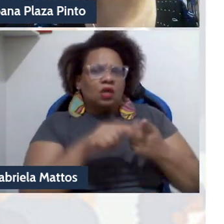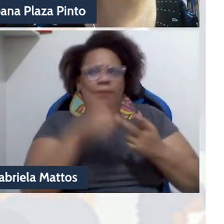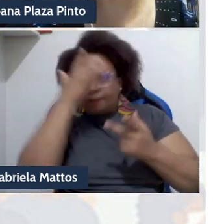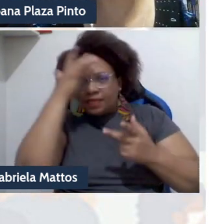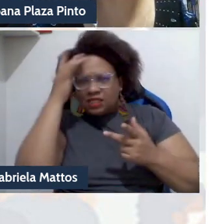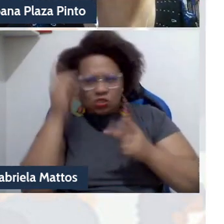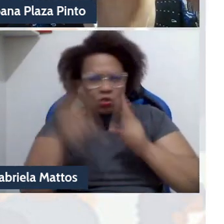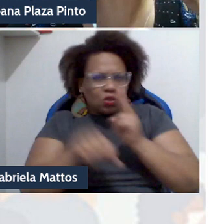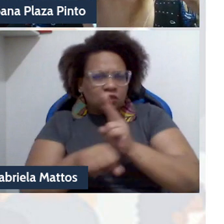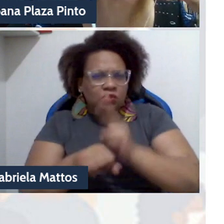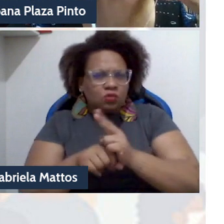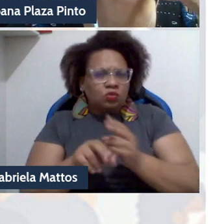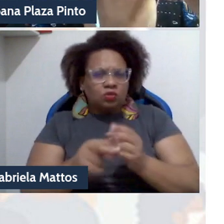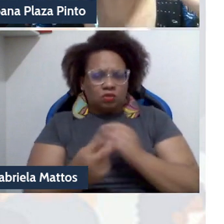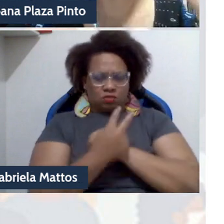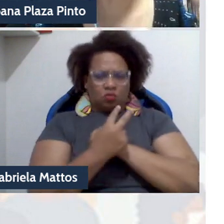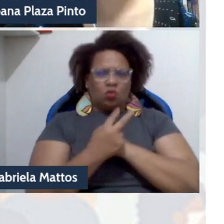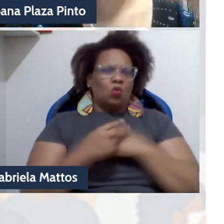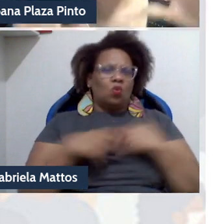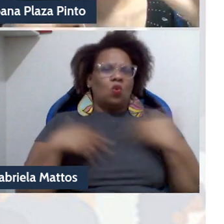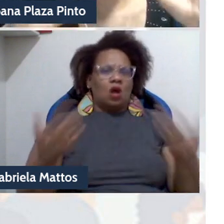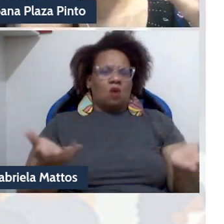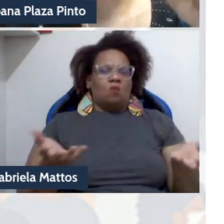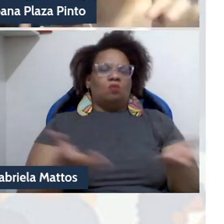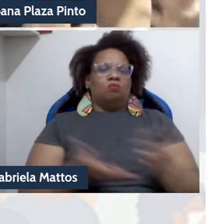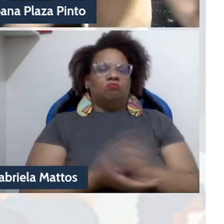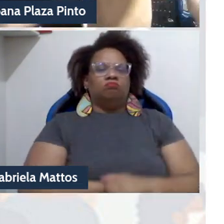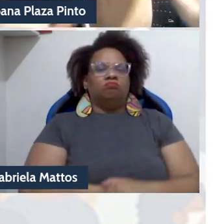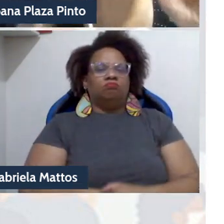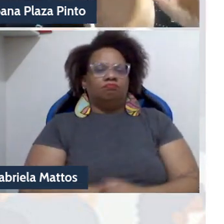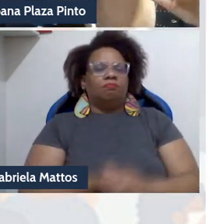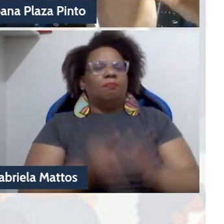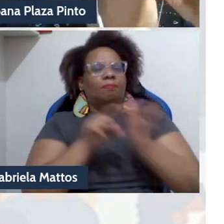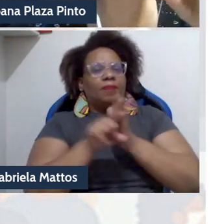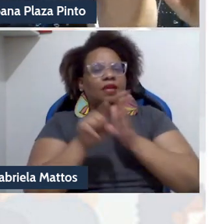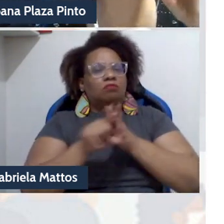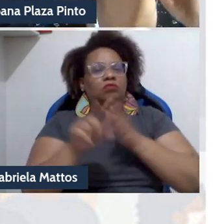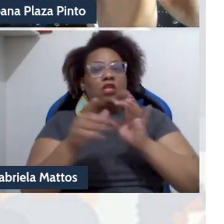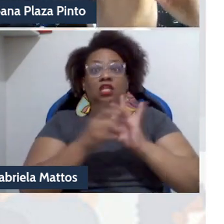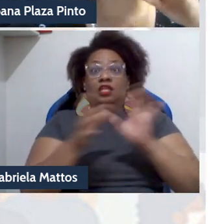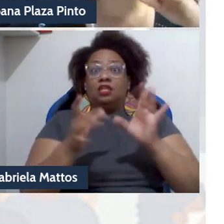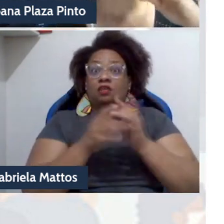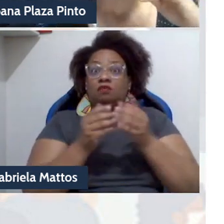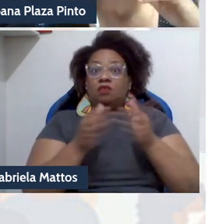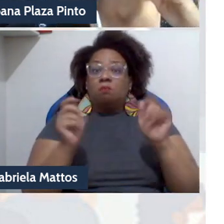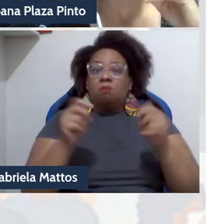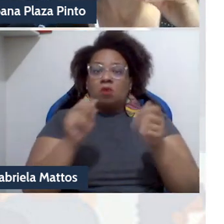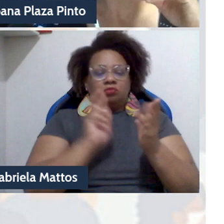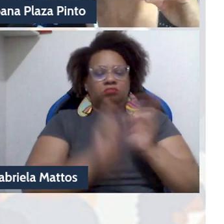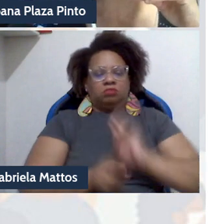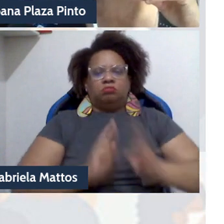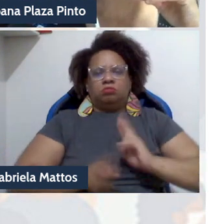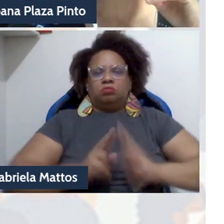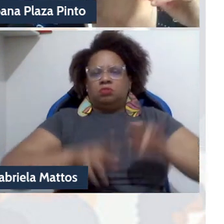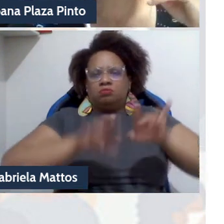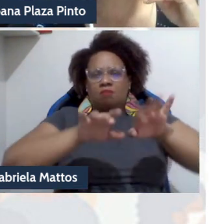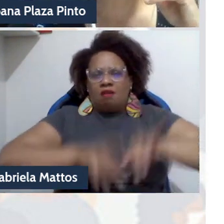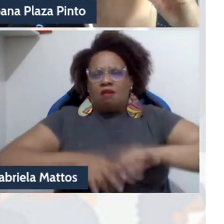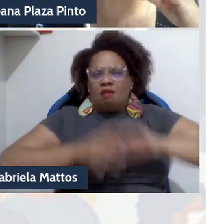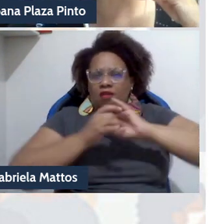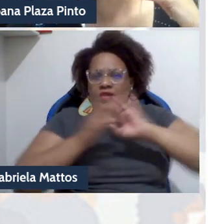com você mesmo, etc. Eu fiz perguntas e eram abertas, eles podiam escrever o que quiser. Foram